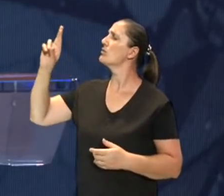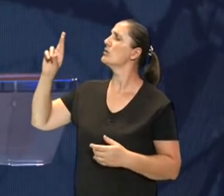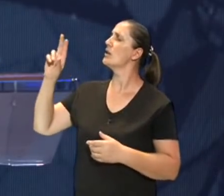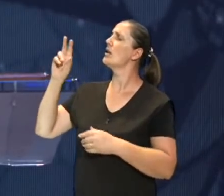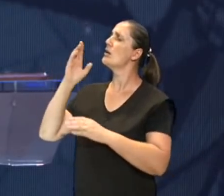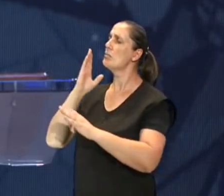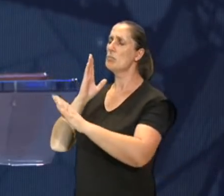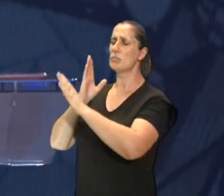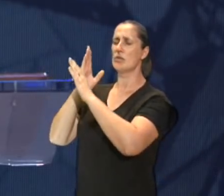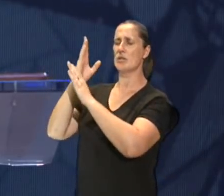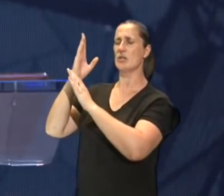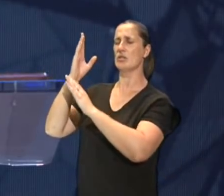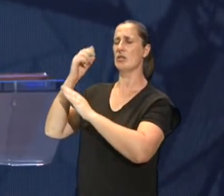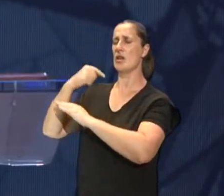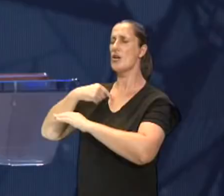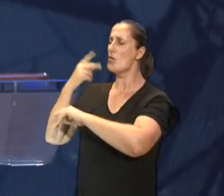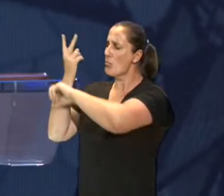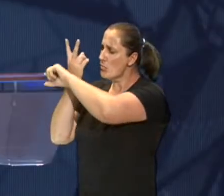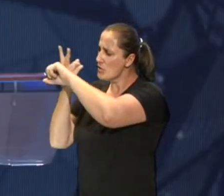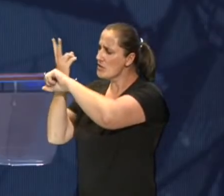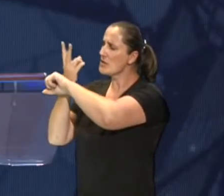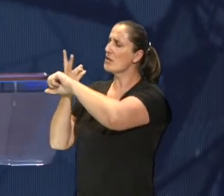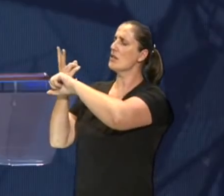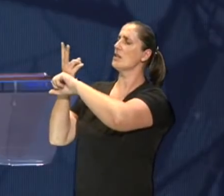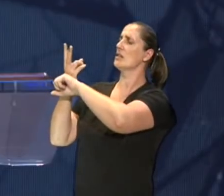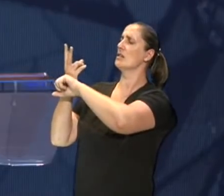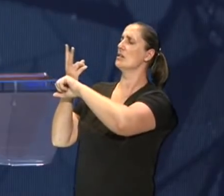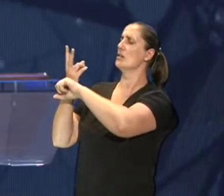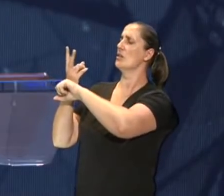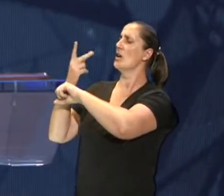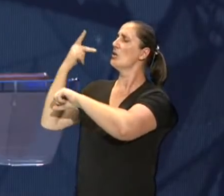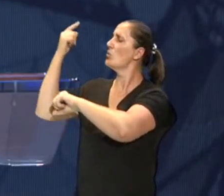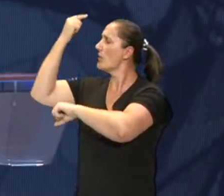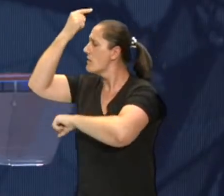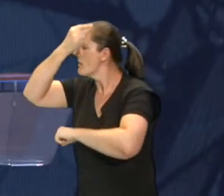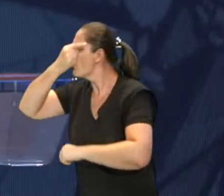aquilo que eu entendo e sei, buscando a tua face.